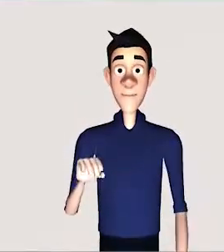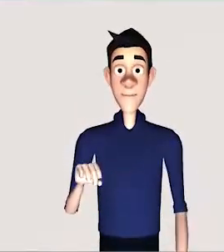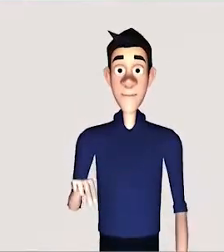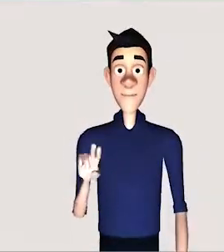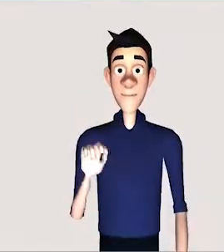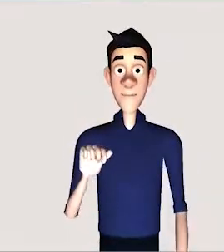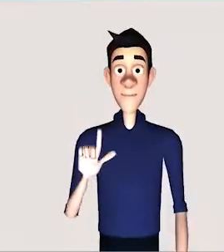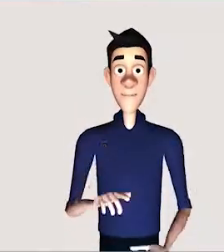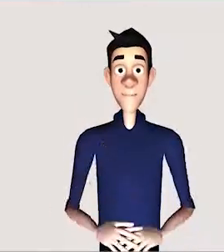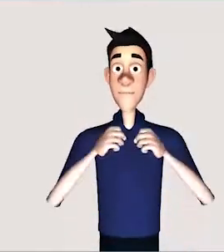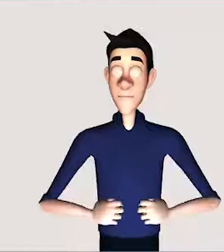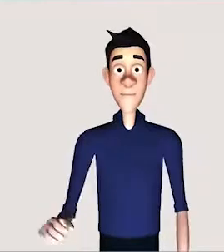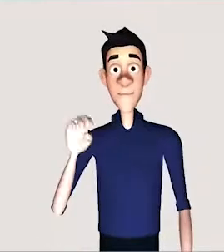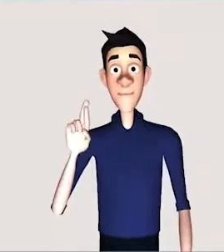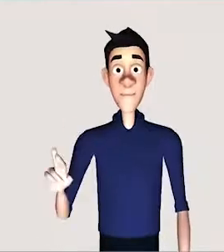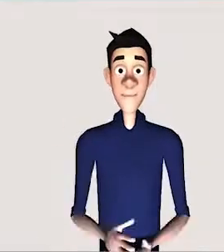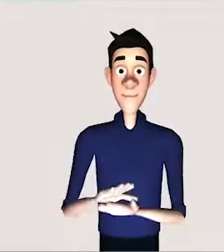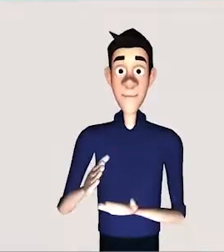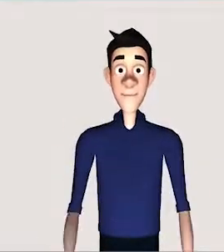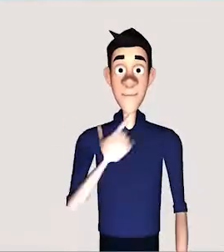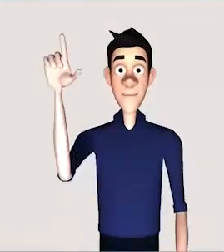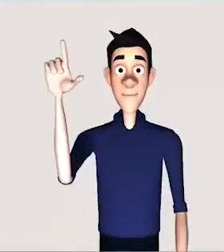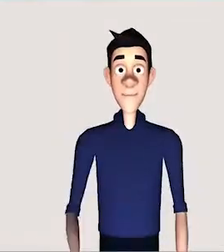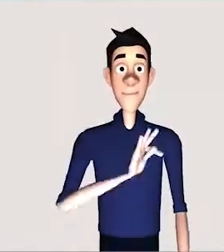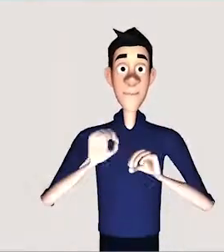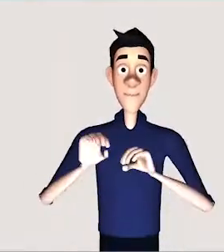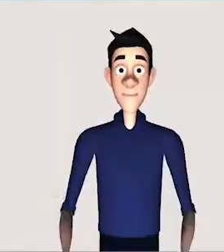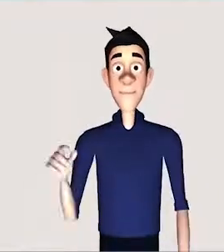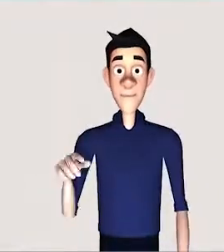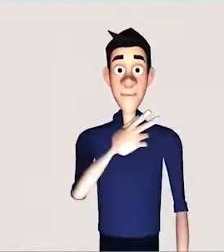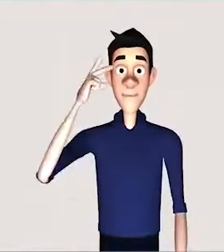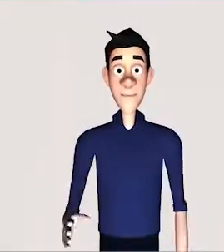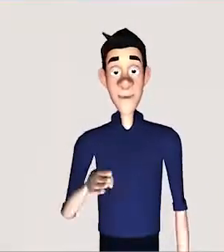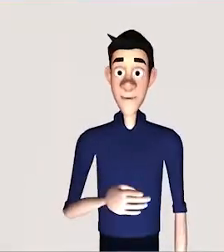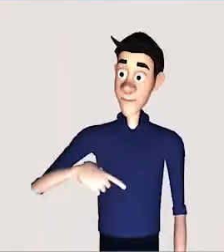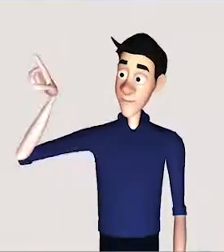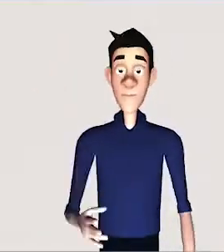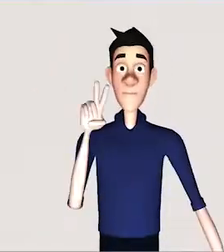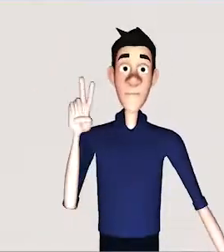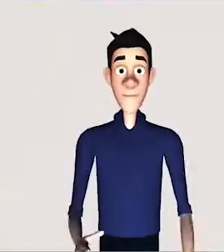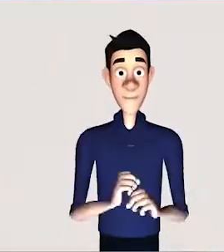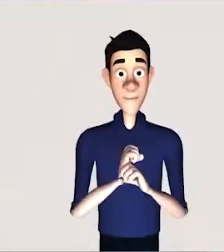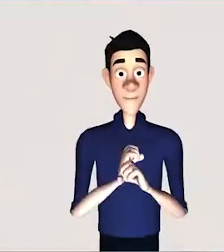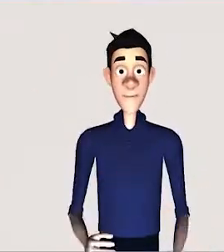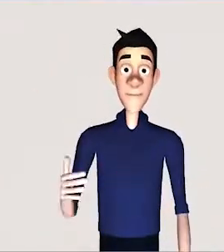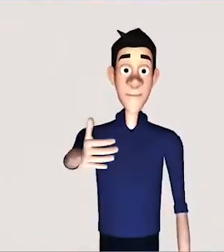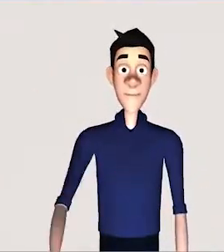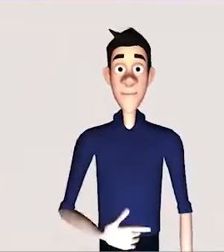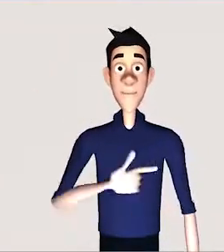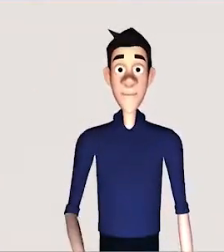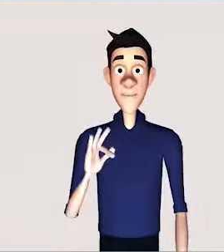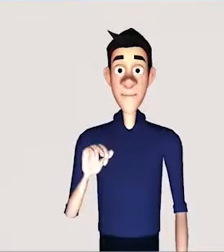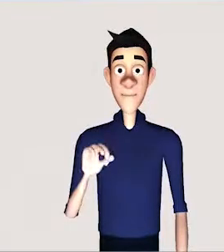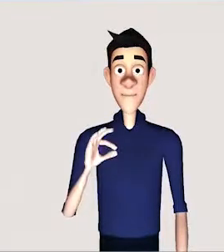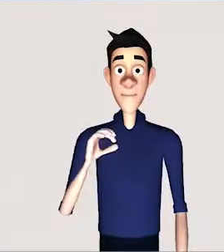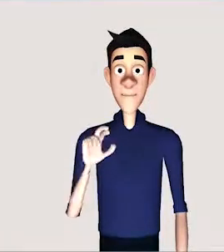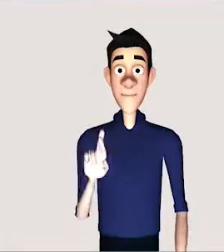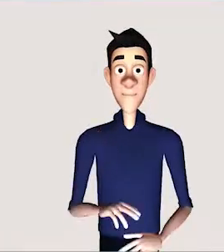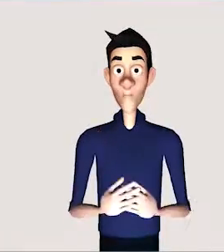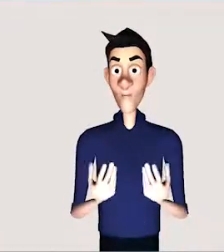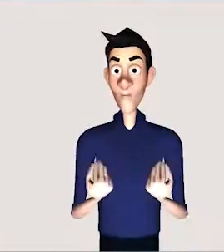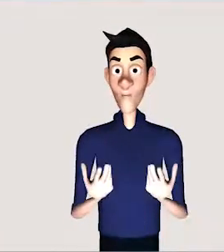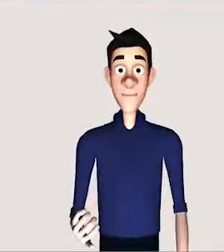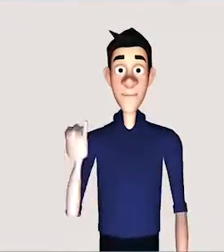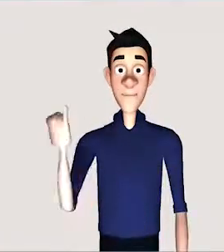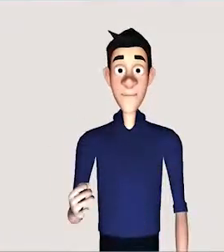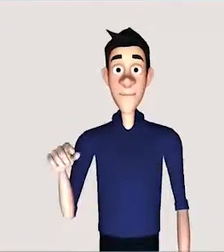adiante. O segundo fator muito importante que deve ser levado em consideração é que tem que ter alguém responsável pelo monitoramento